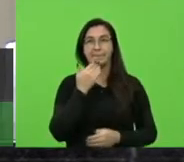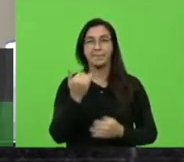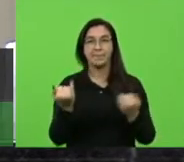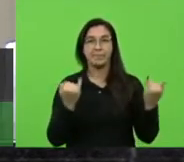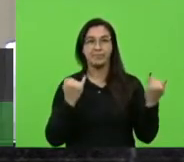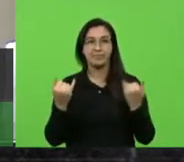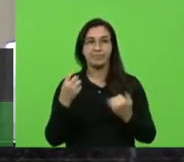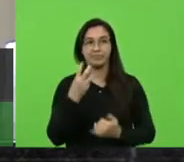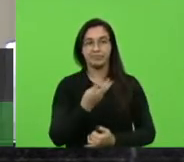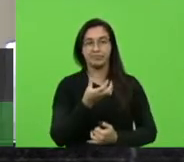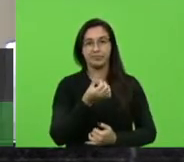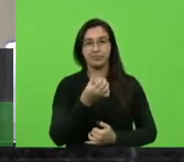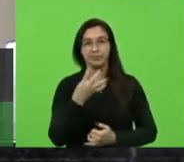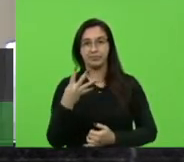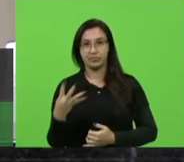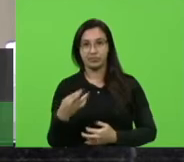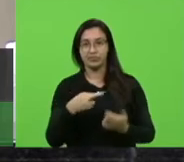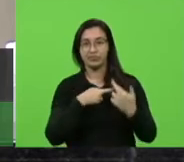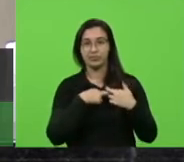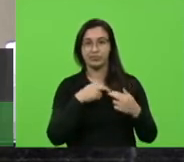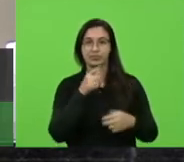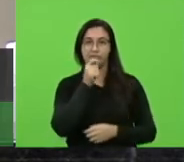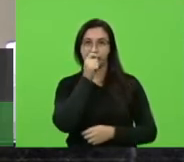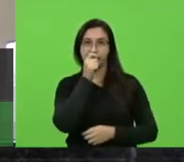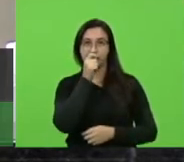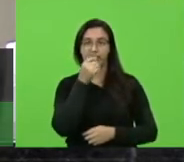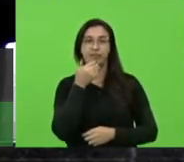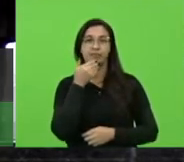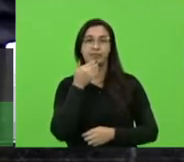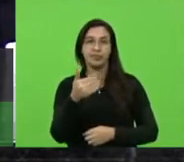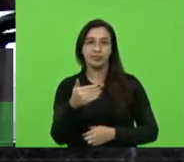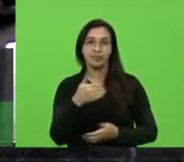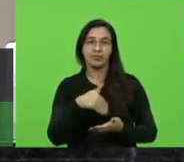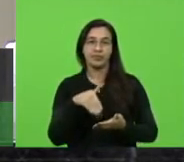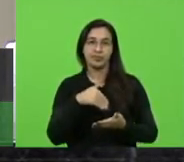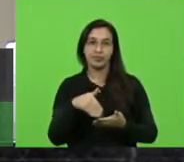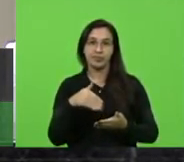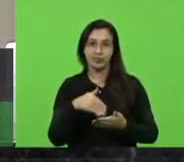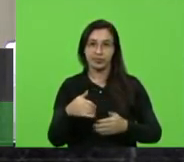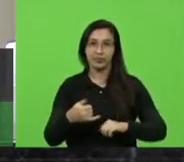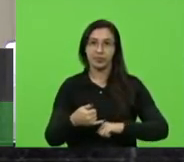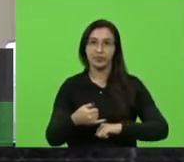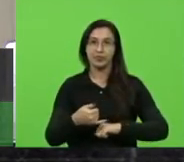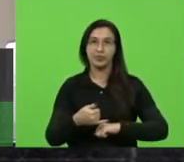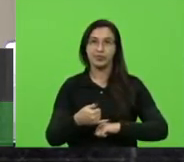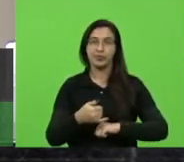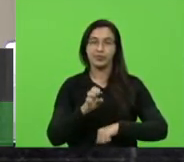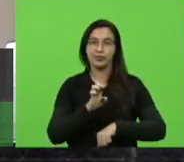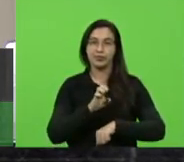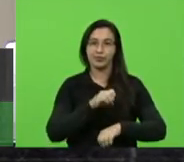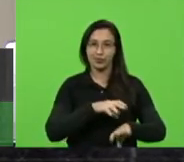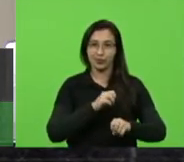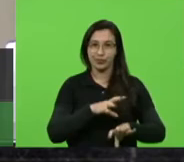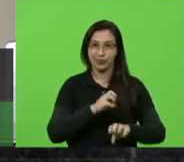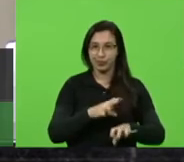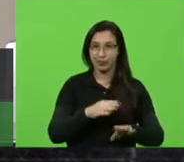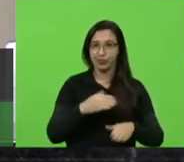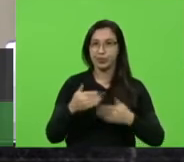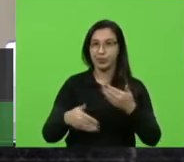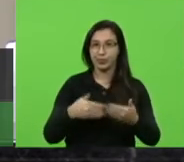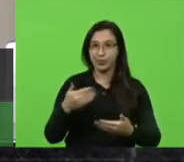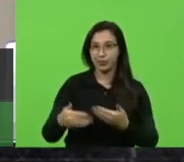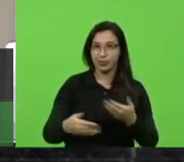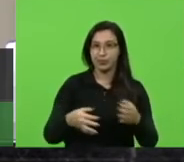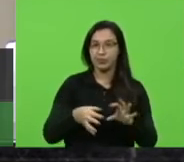informação 364, autor deputado João Amin, solicitando ao secretário de Estado da Educação informações acerca do processo de regularização da reforma da Escola